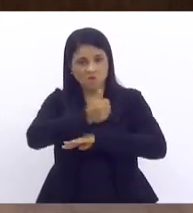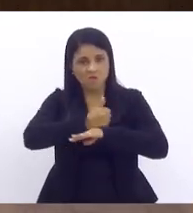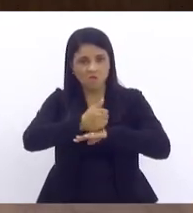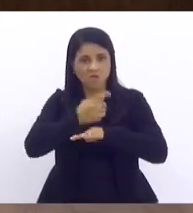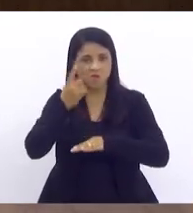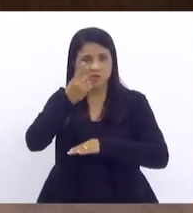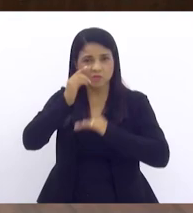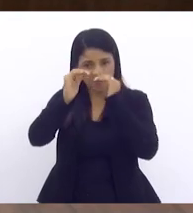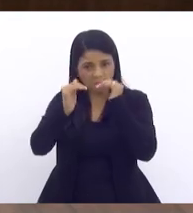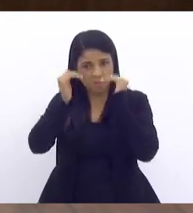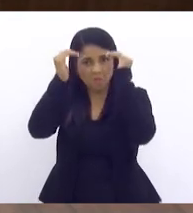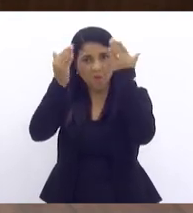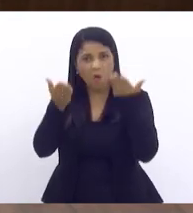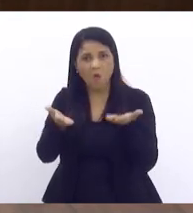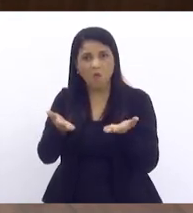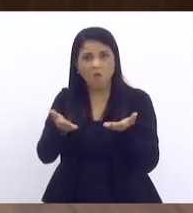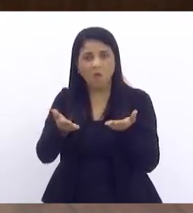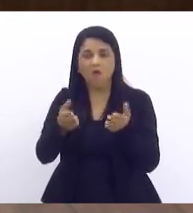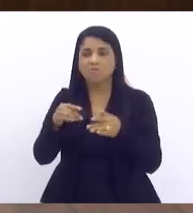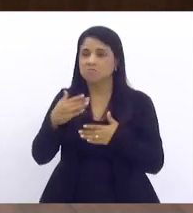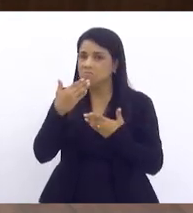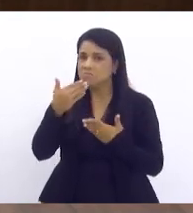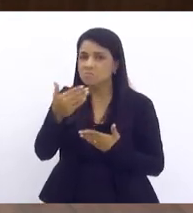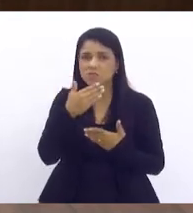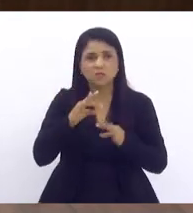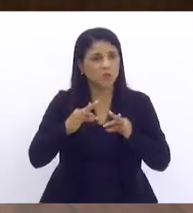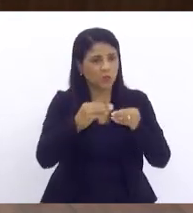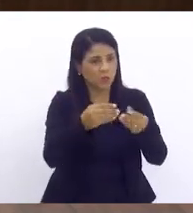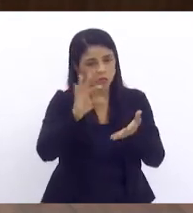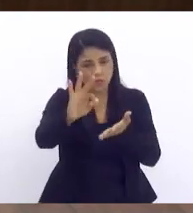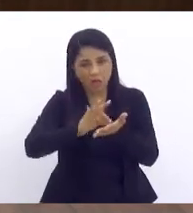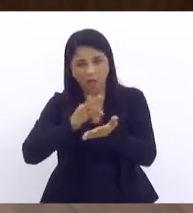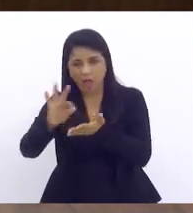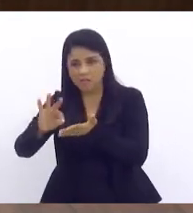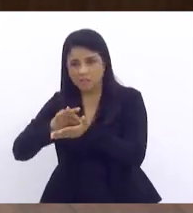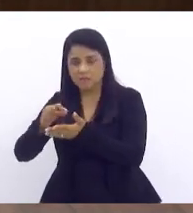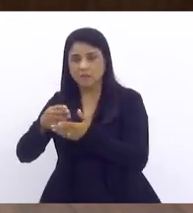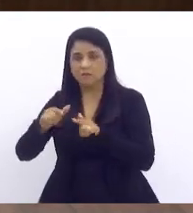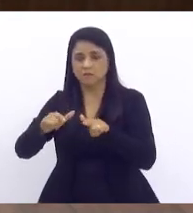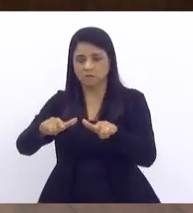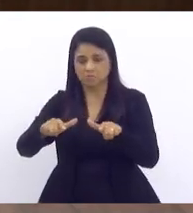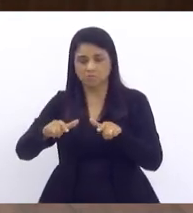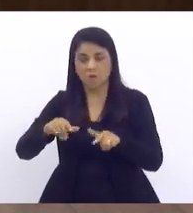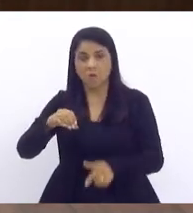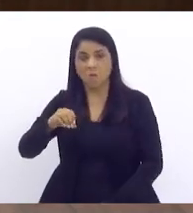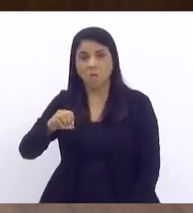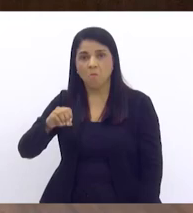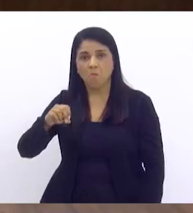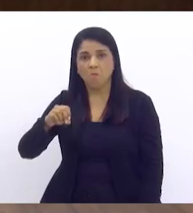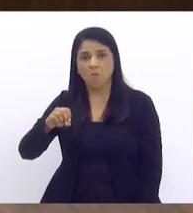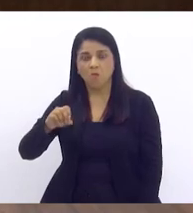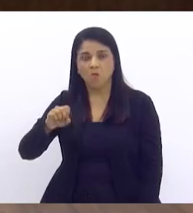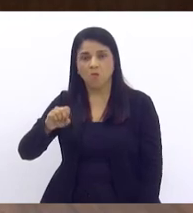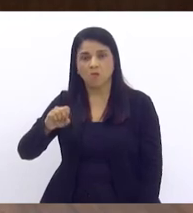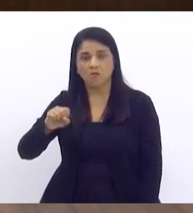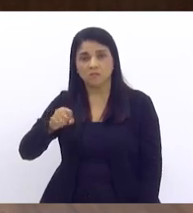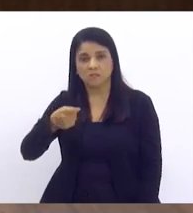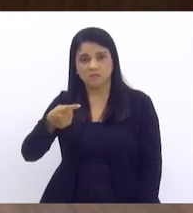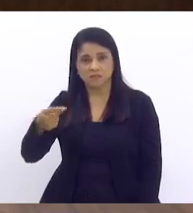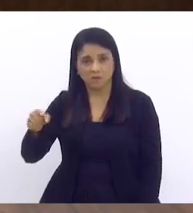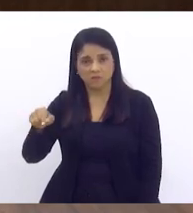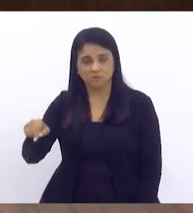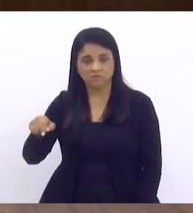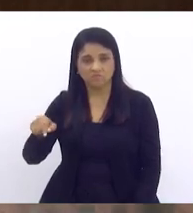os companheiros para que possam estar juntos assinando essa moção para que esse exemplo